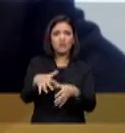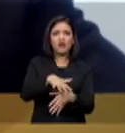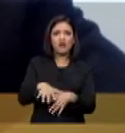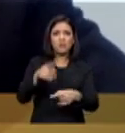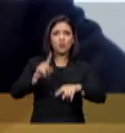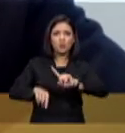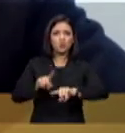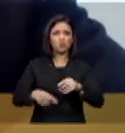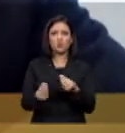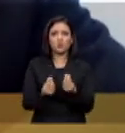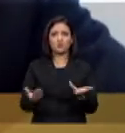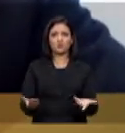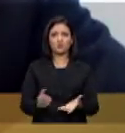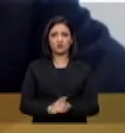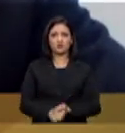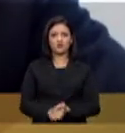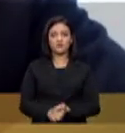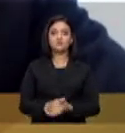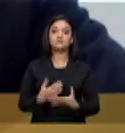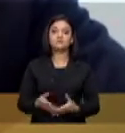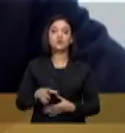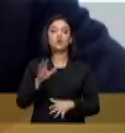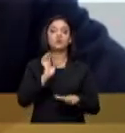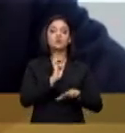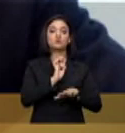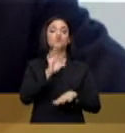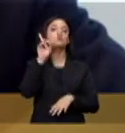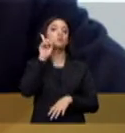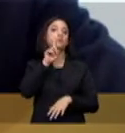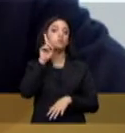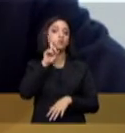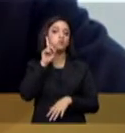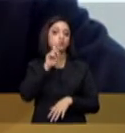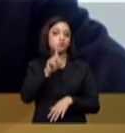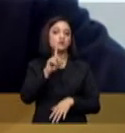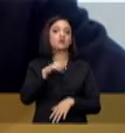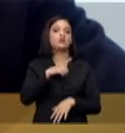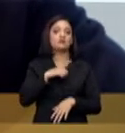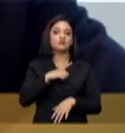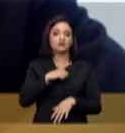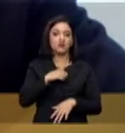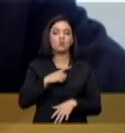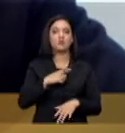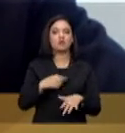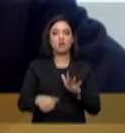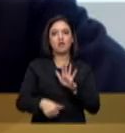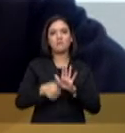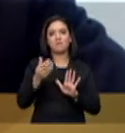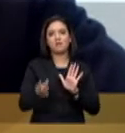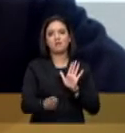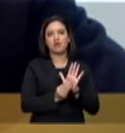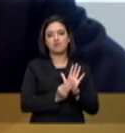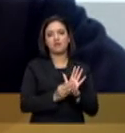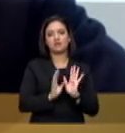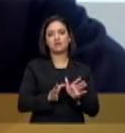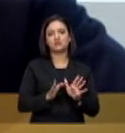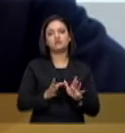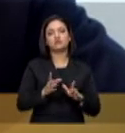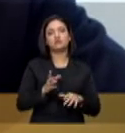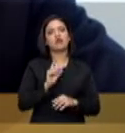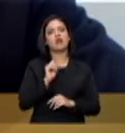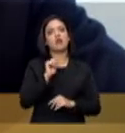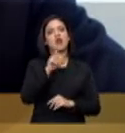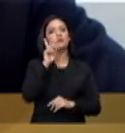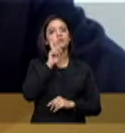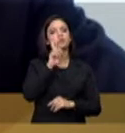nos Estados Unidos, primeira emenda, todos conhecem, ela foi já bastante discutida pela Suprema Corte. Lá,